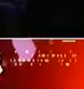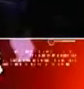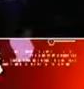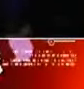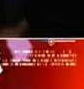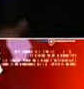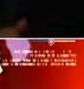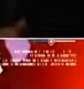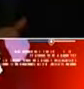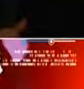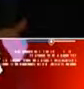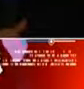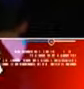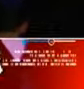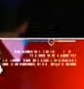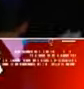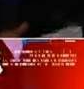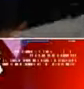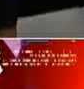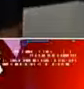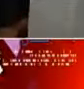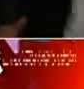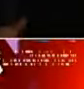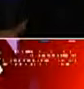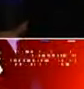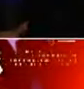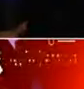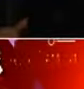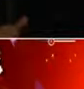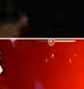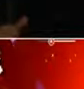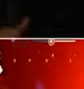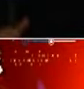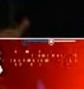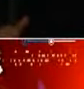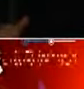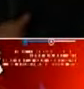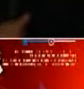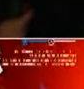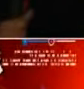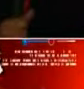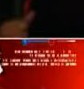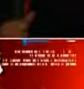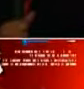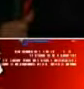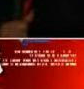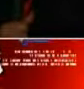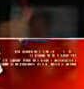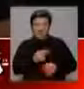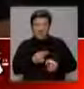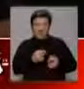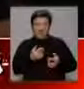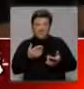é um pouco irónico eu assisti de resto ao ao aoo encerramento do comício do ciza e e e